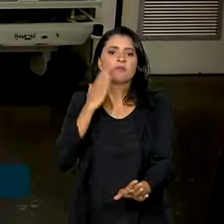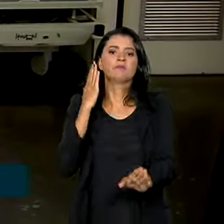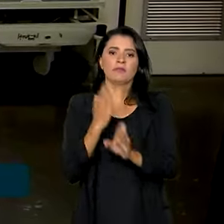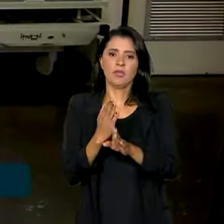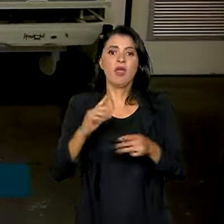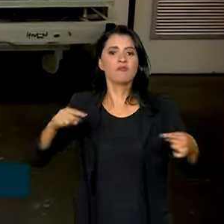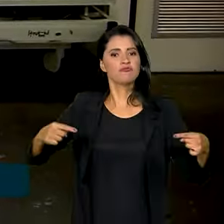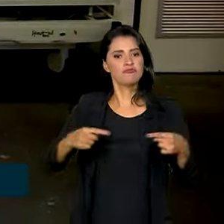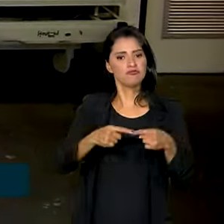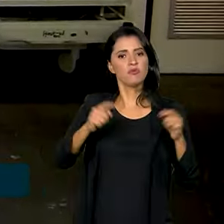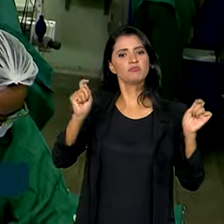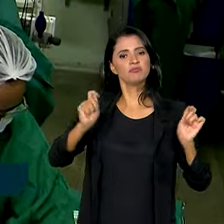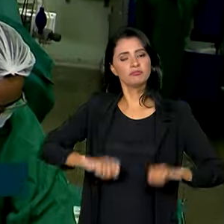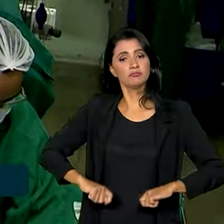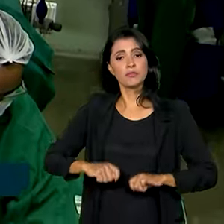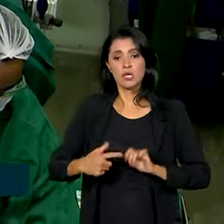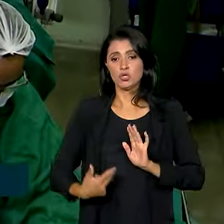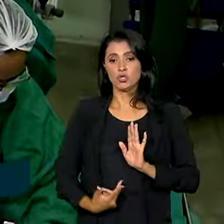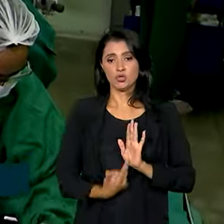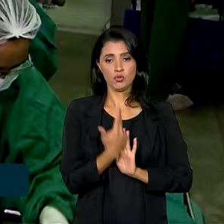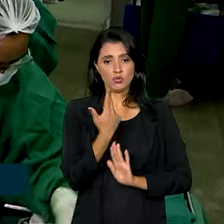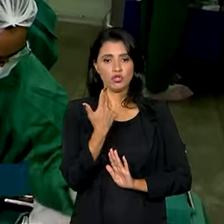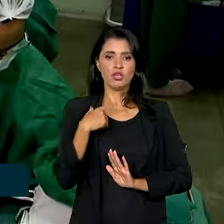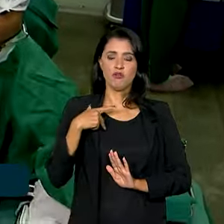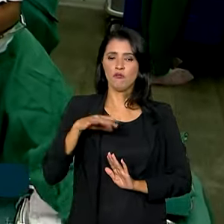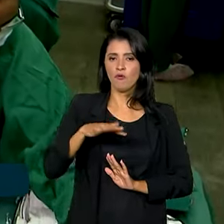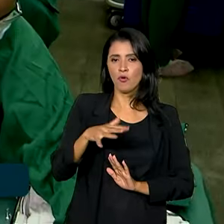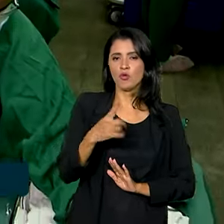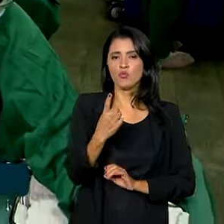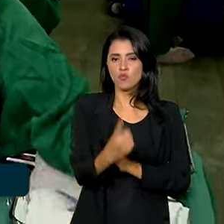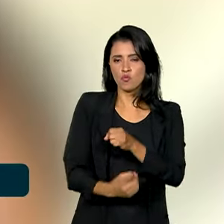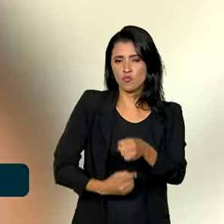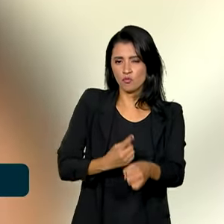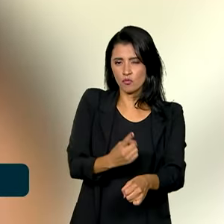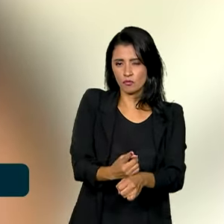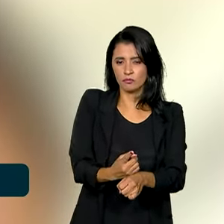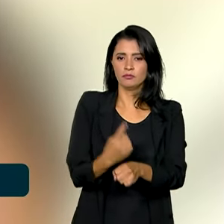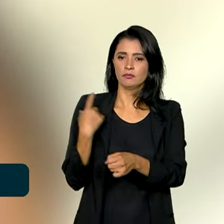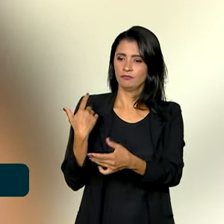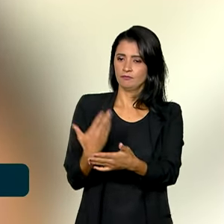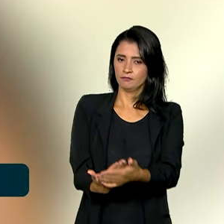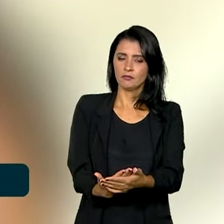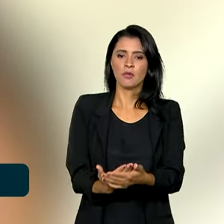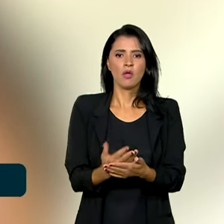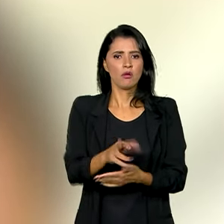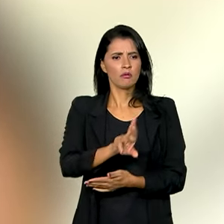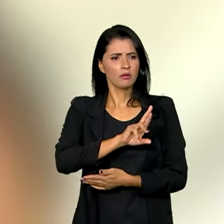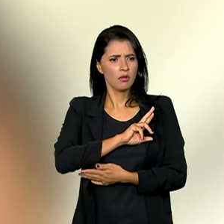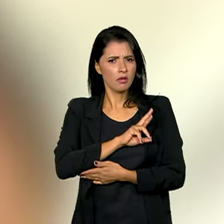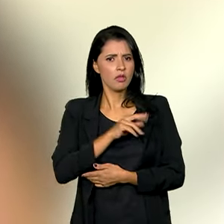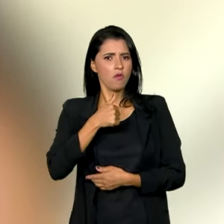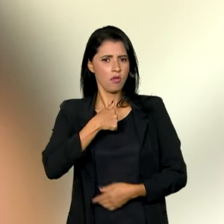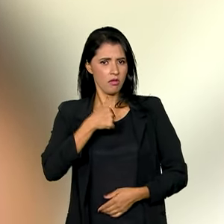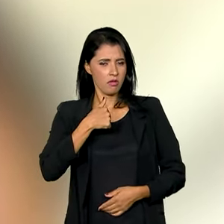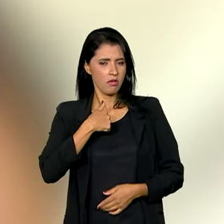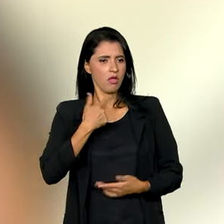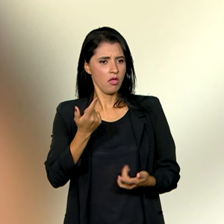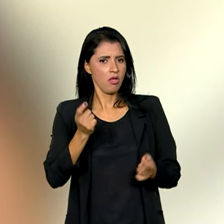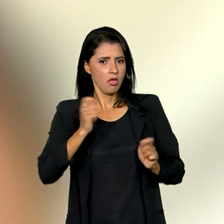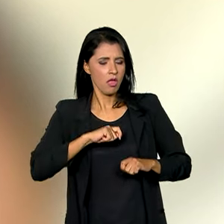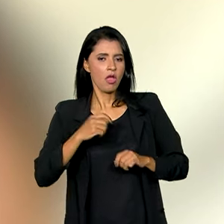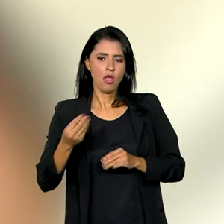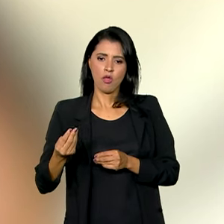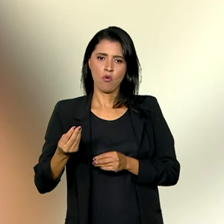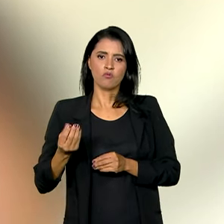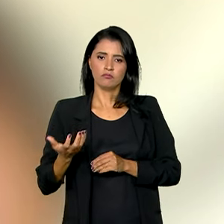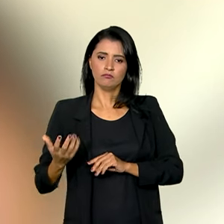que era compatível. A cirurgia foi há pouco mais de um ano. No dia que aconteceu o resultado, que eu era que seria o